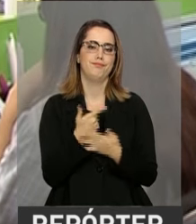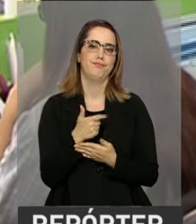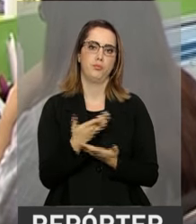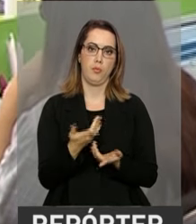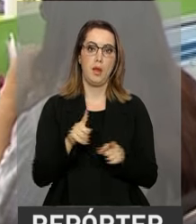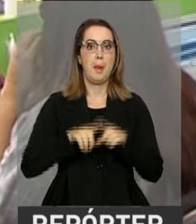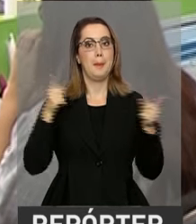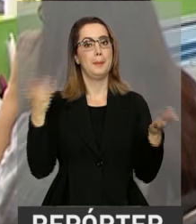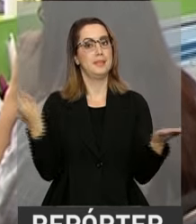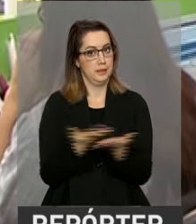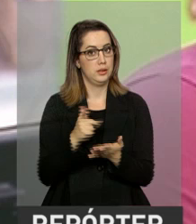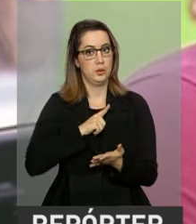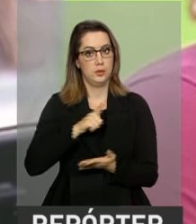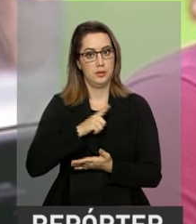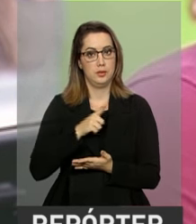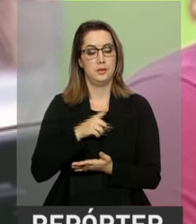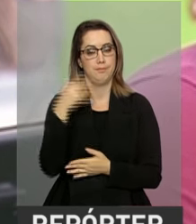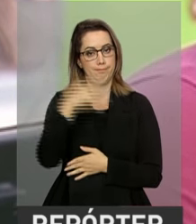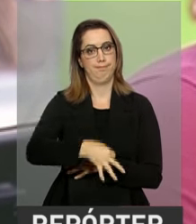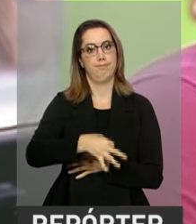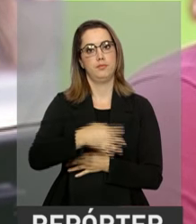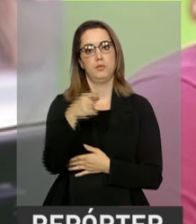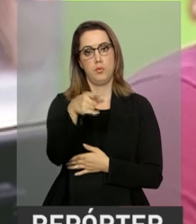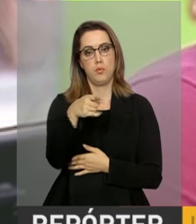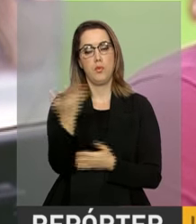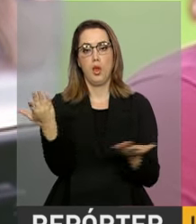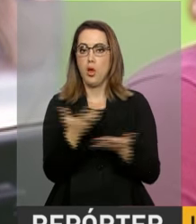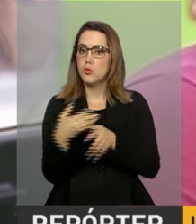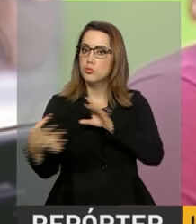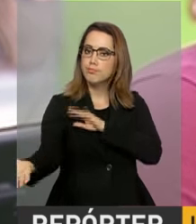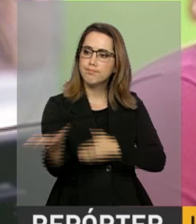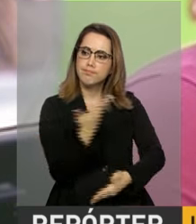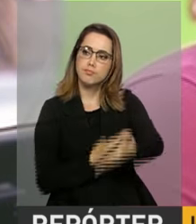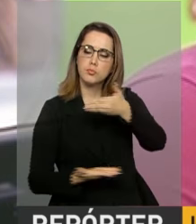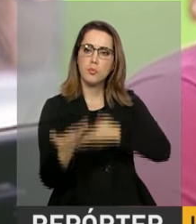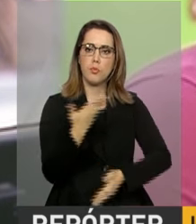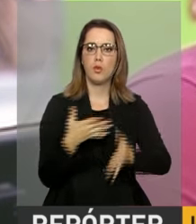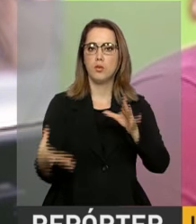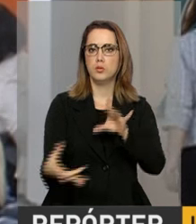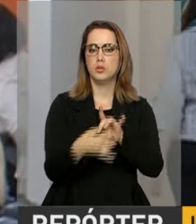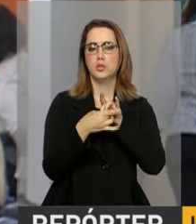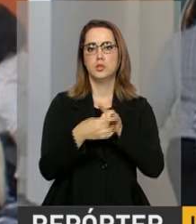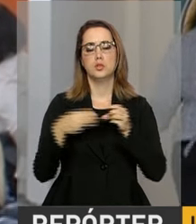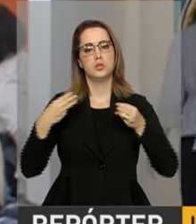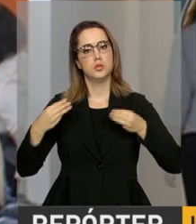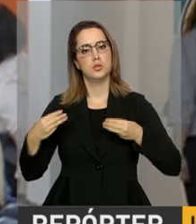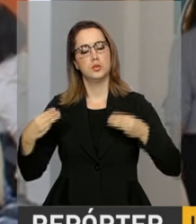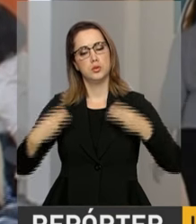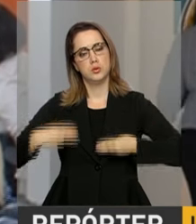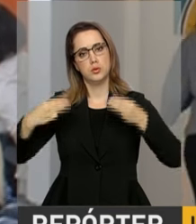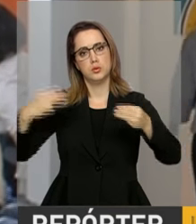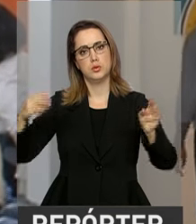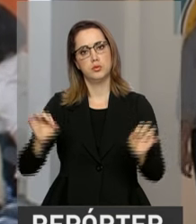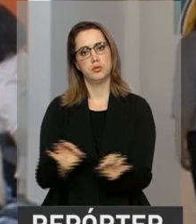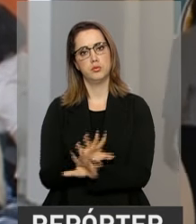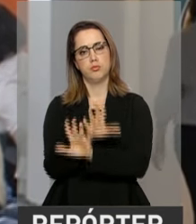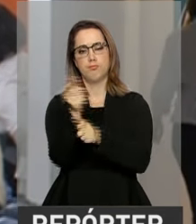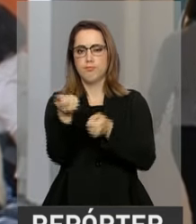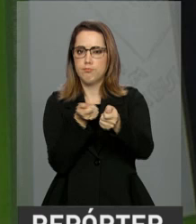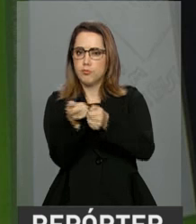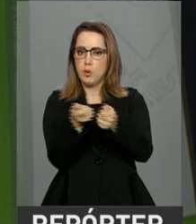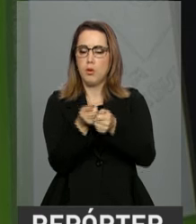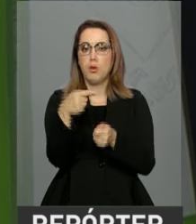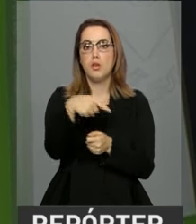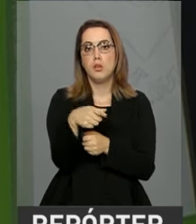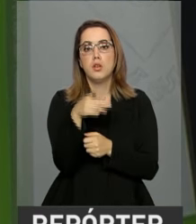isso vai ter destino certo é que foi assinada uma parceria entre o o ministério da Transparência fiscalização e controle e o Reclame